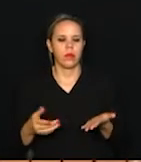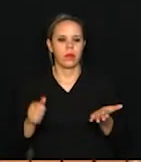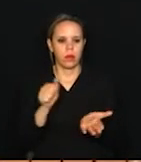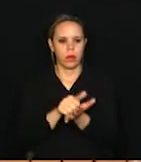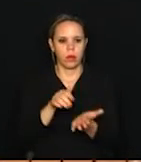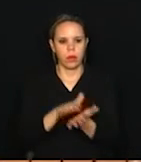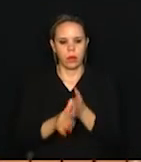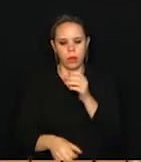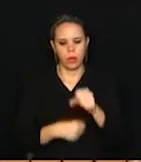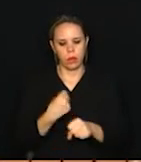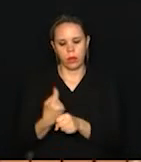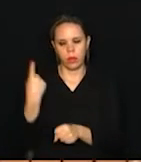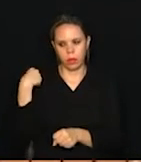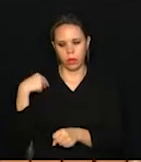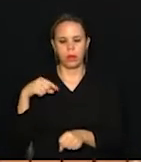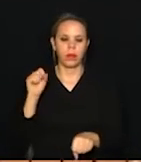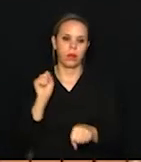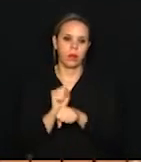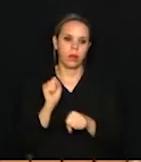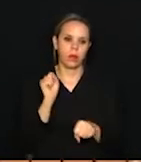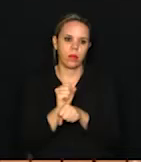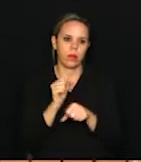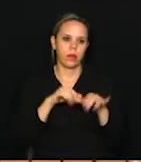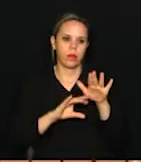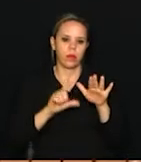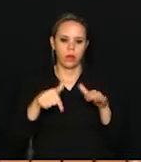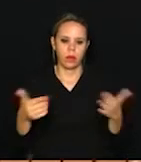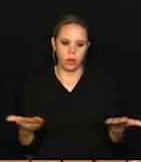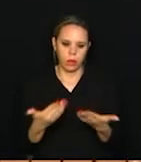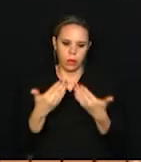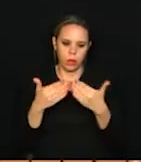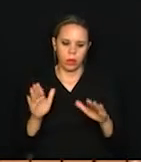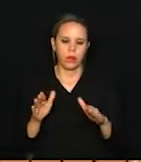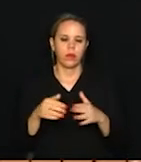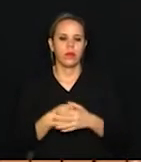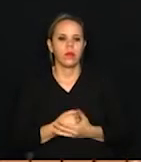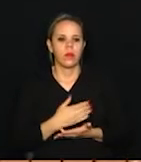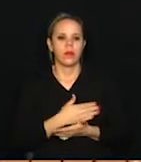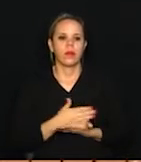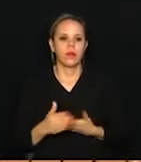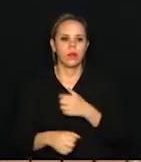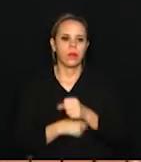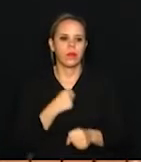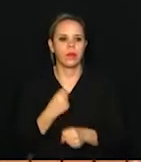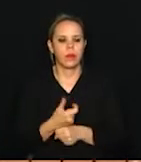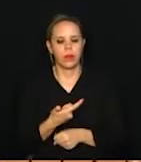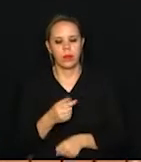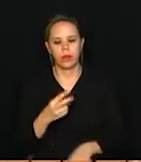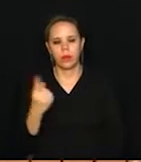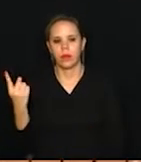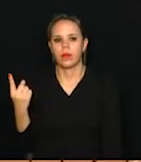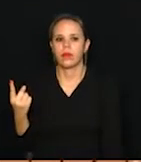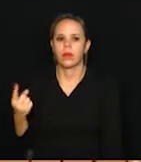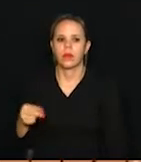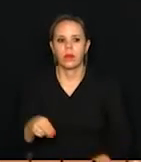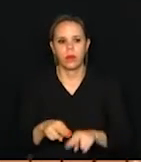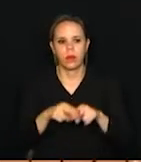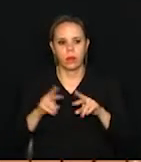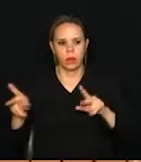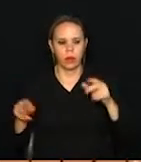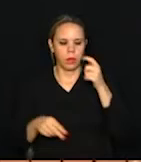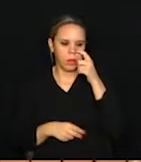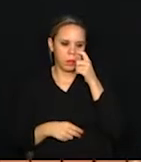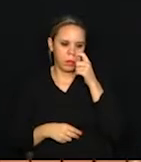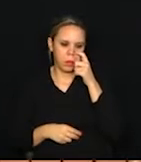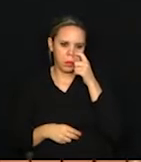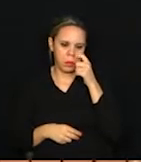do ano passado, elas ficaram represadas e foram encaminhadas agora no início do ano de 2021, por isso que gerou essa diferença. Eu só deixo